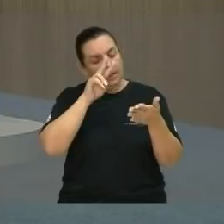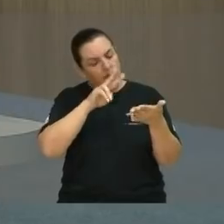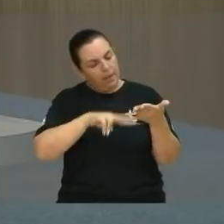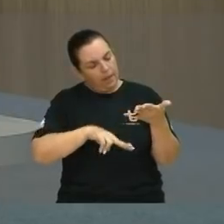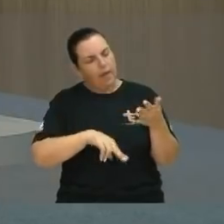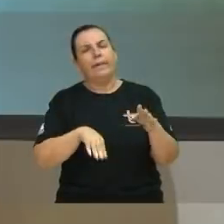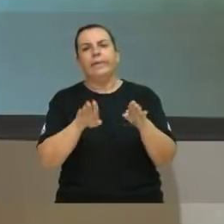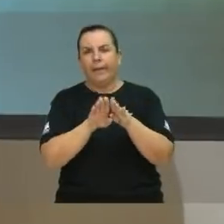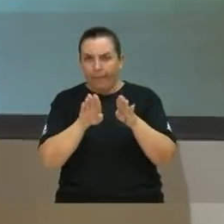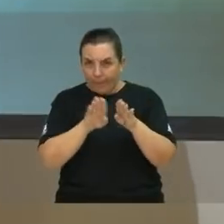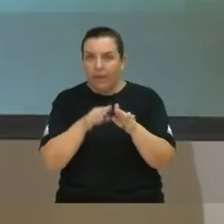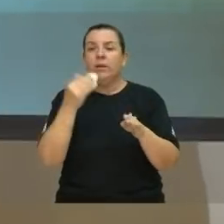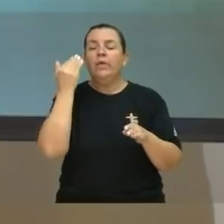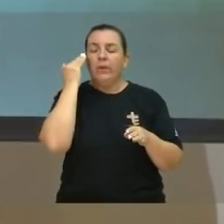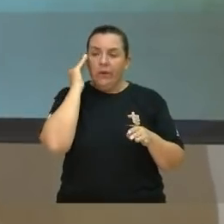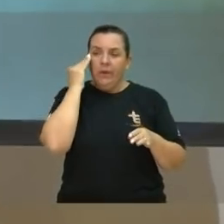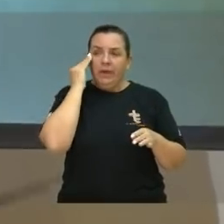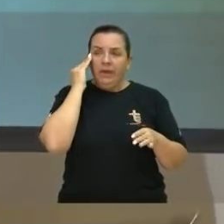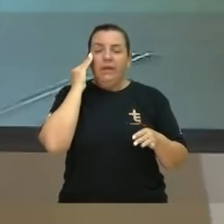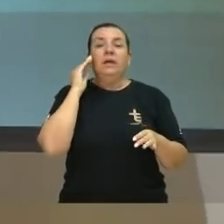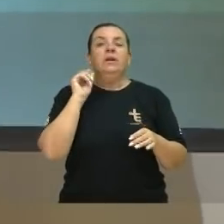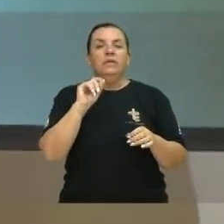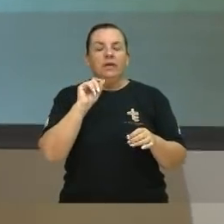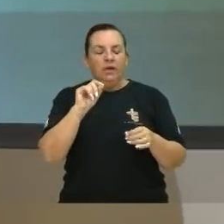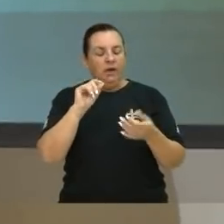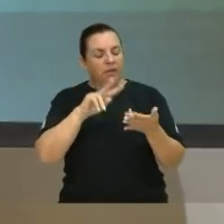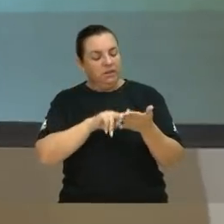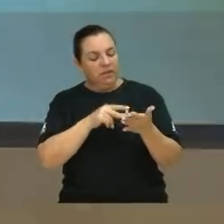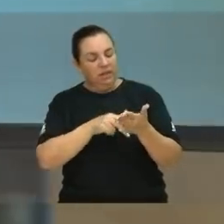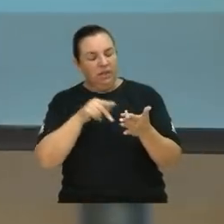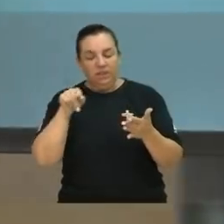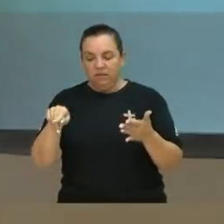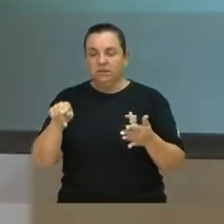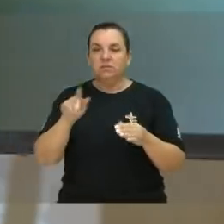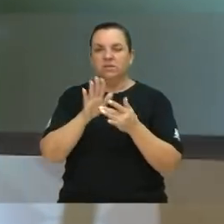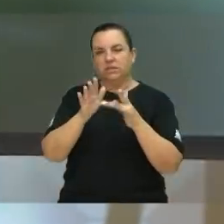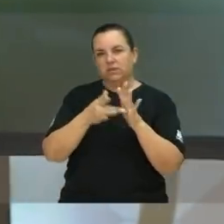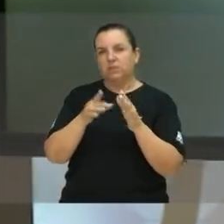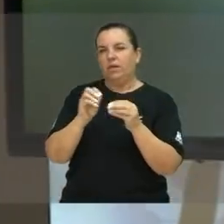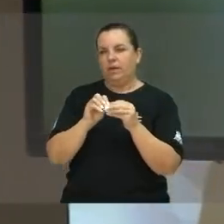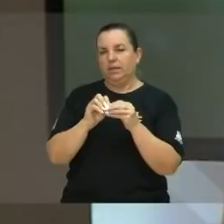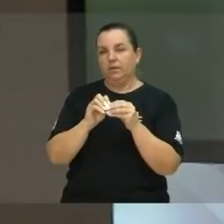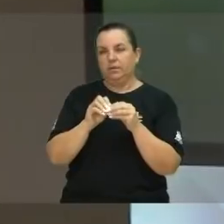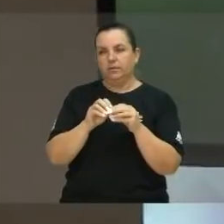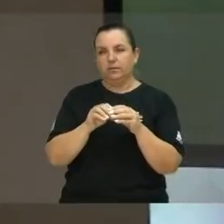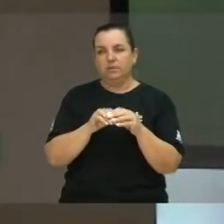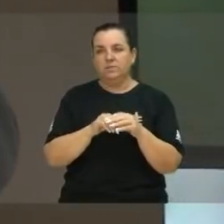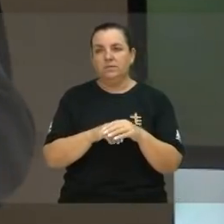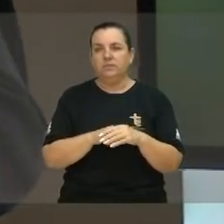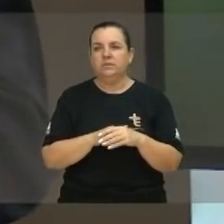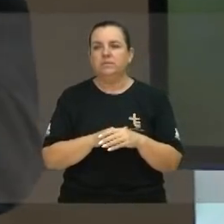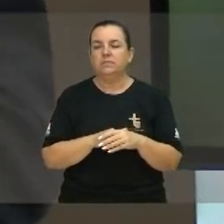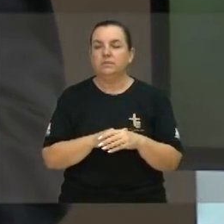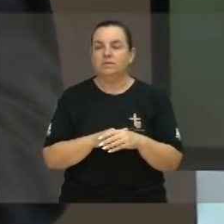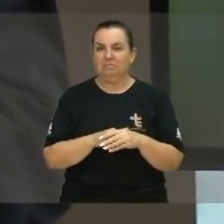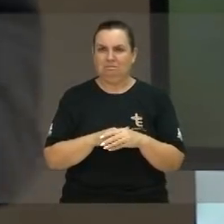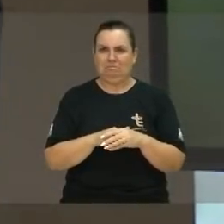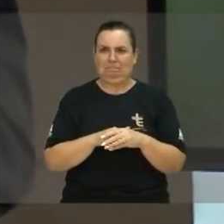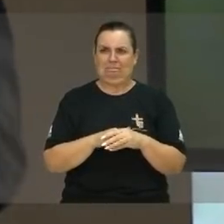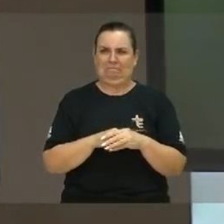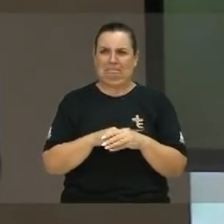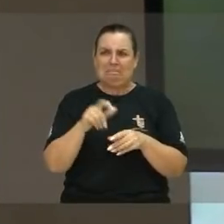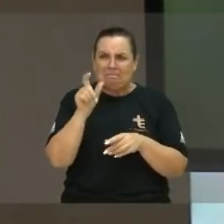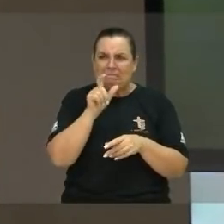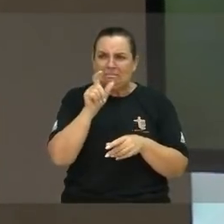compreender o caráter paradigmático desse gesto é paradigmático que